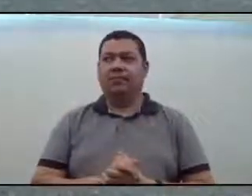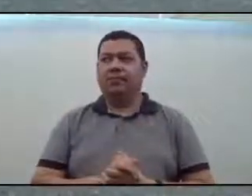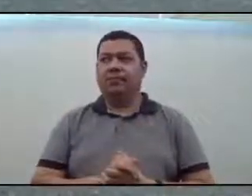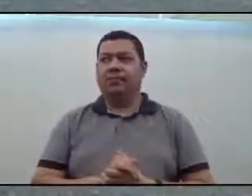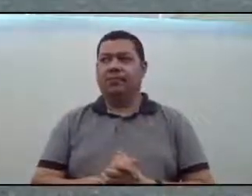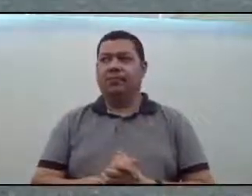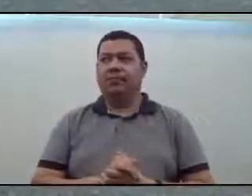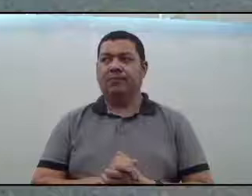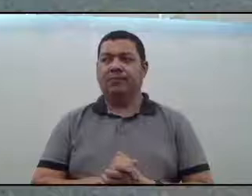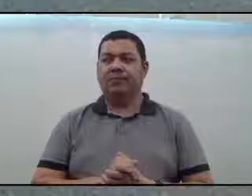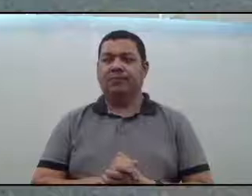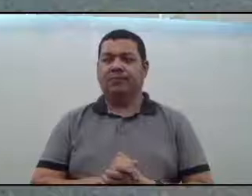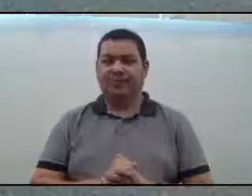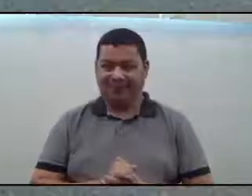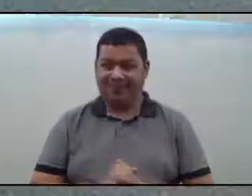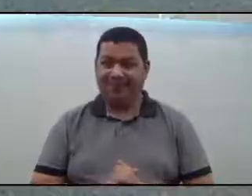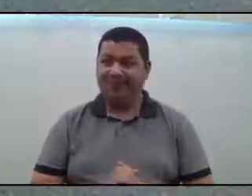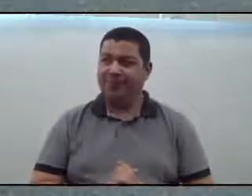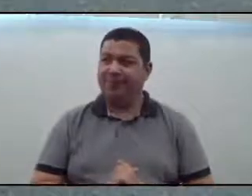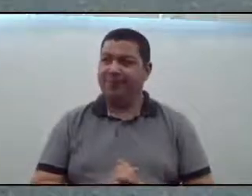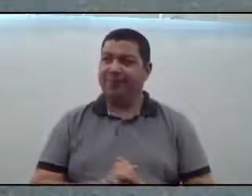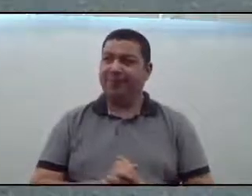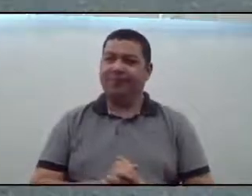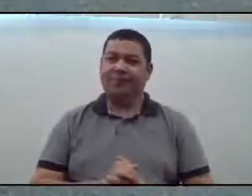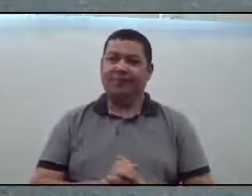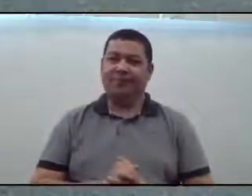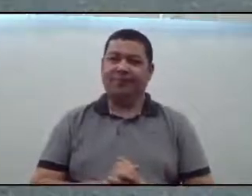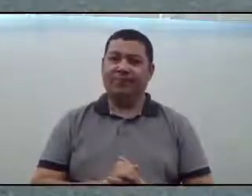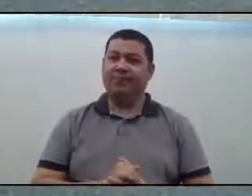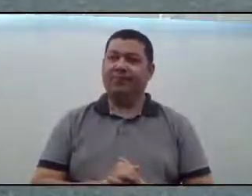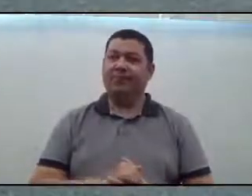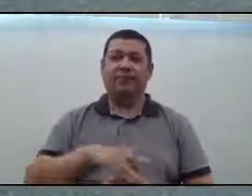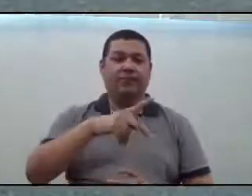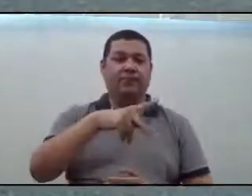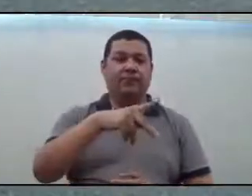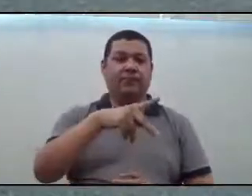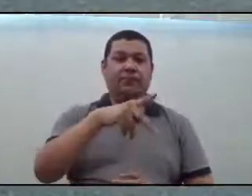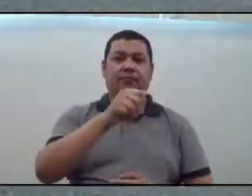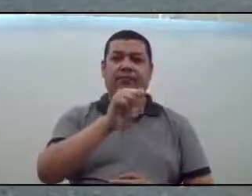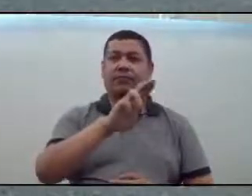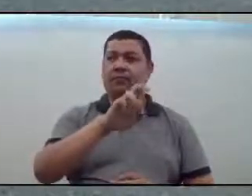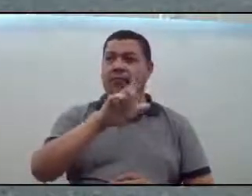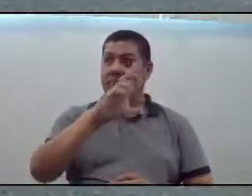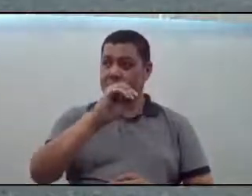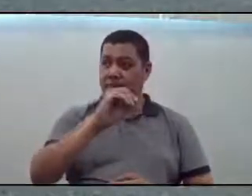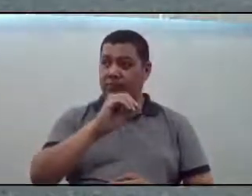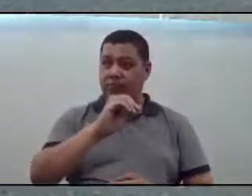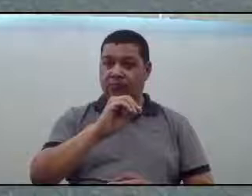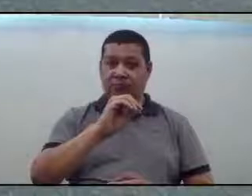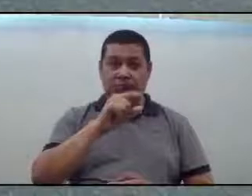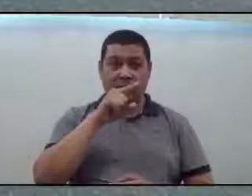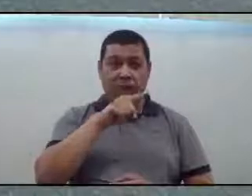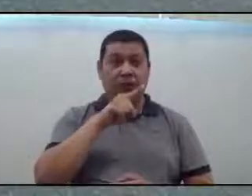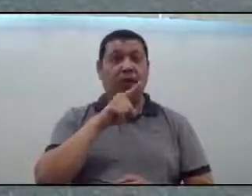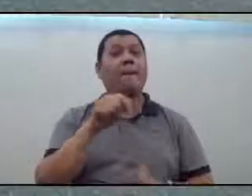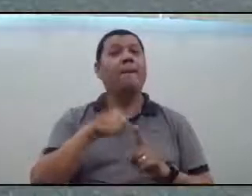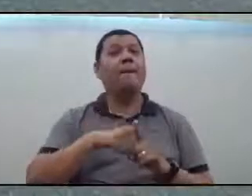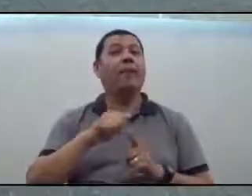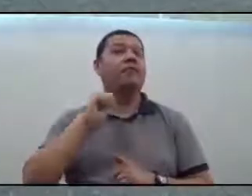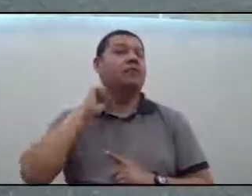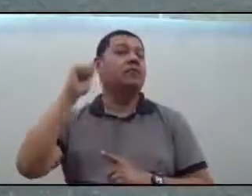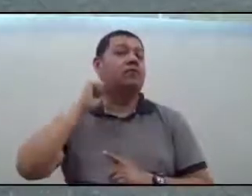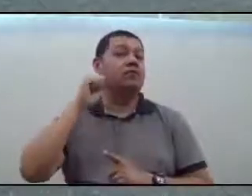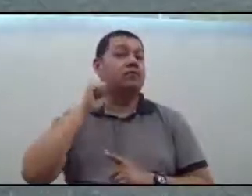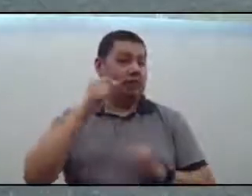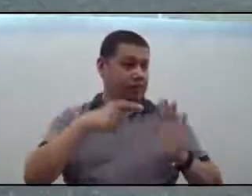que aliviar muita coisa. Secretário de obra, eu levei ele no distrito do Riozinho em abril, para mostrar uns pontos